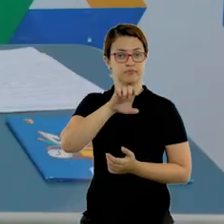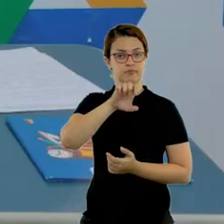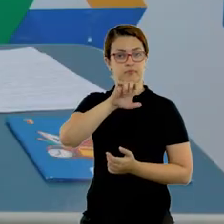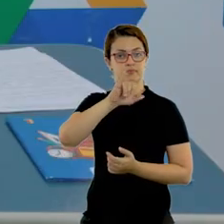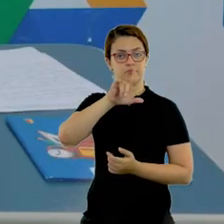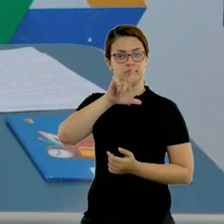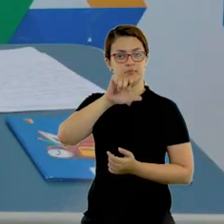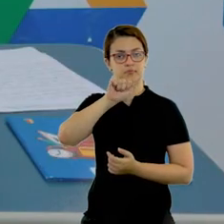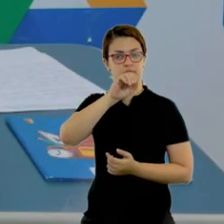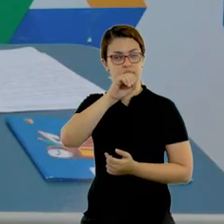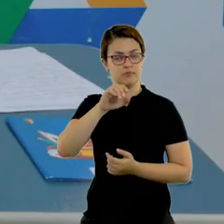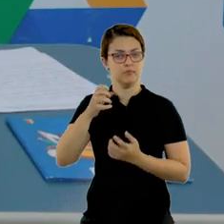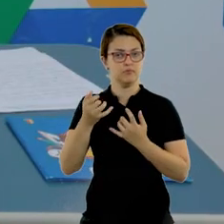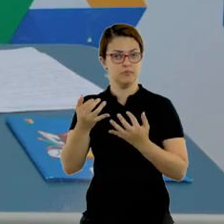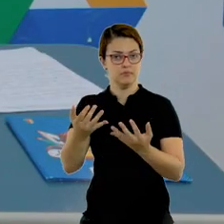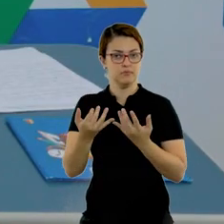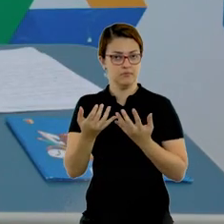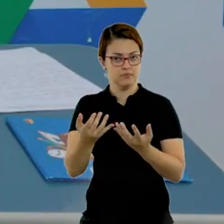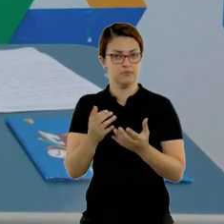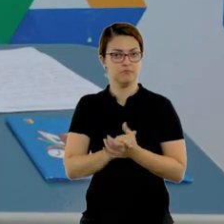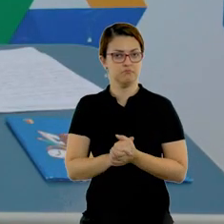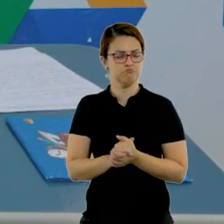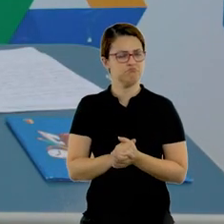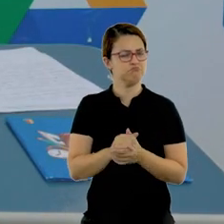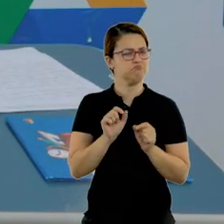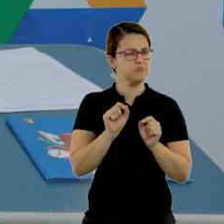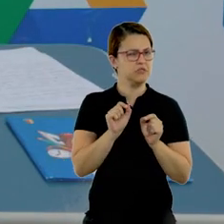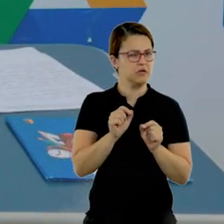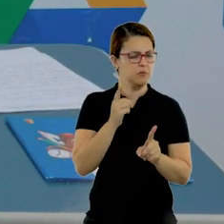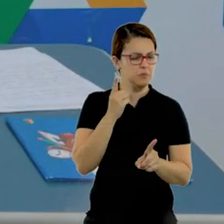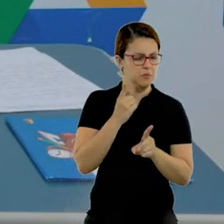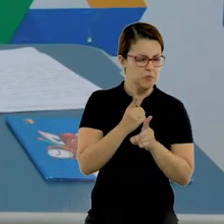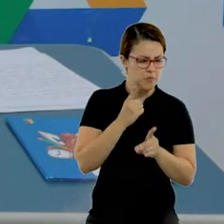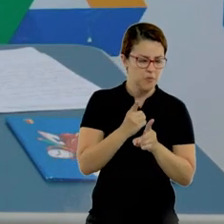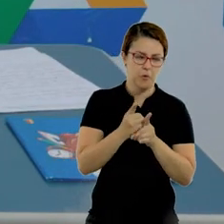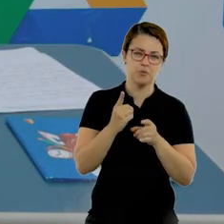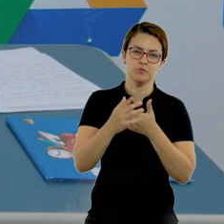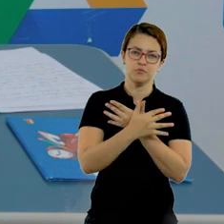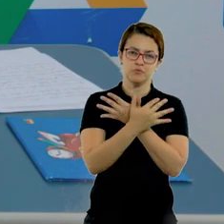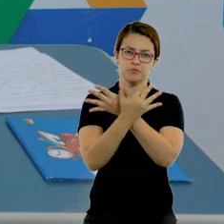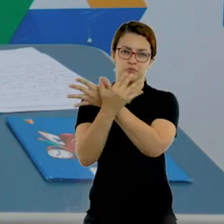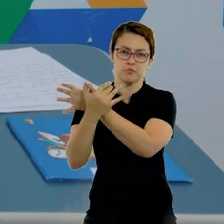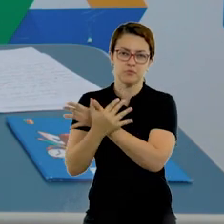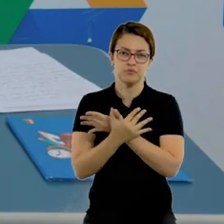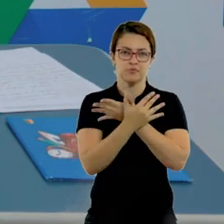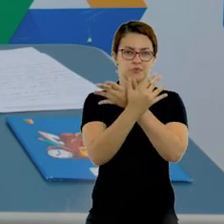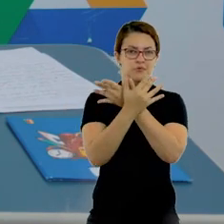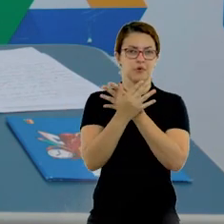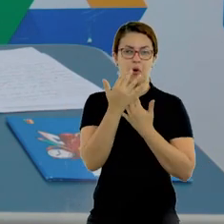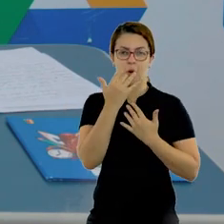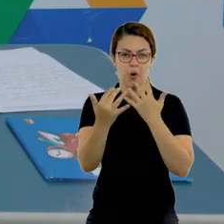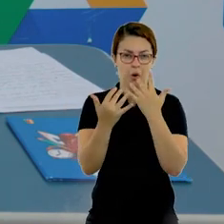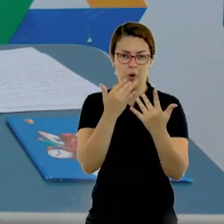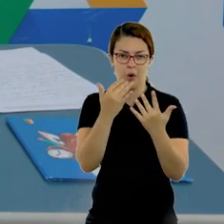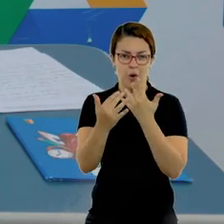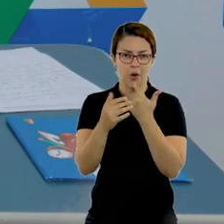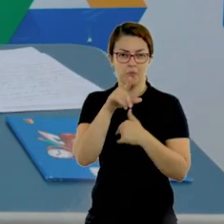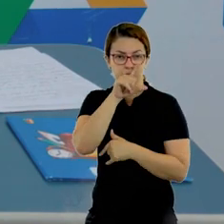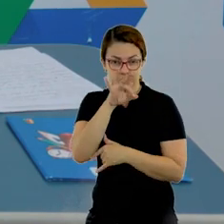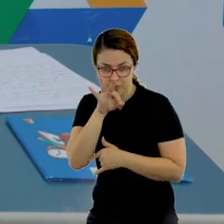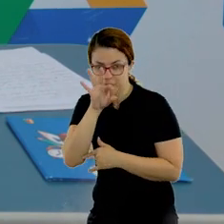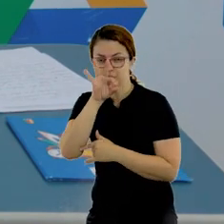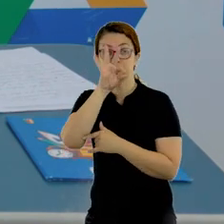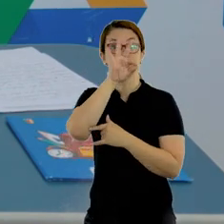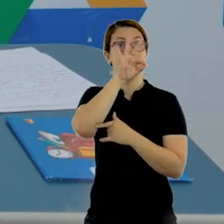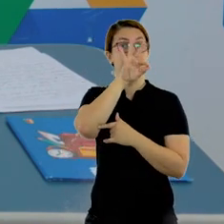Leilão de Jardim, Cecília Meirelles. Quem me compra um jardim com flores, borboletas de muitas cores, lavadeiras e